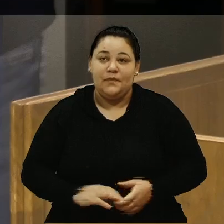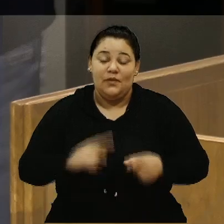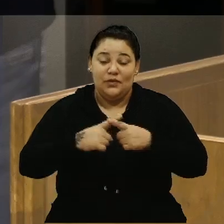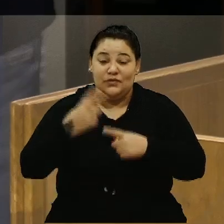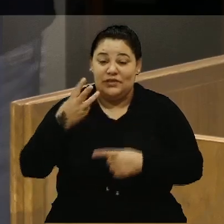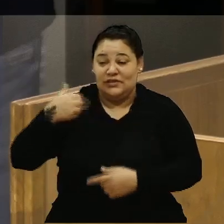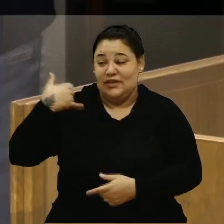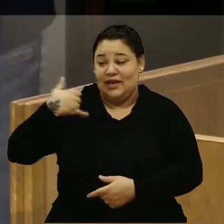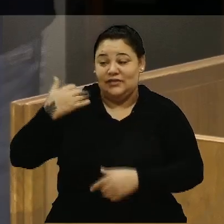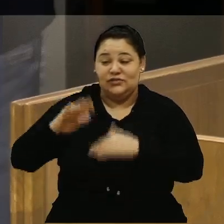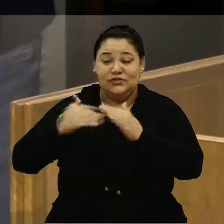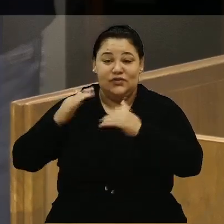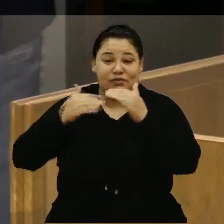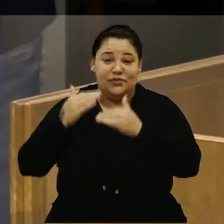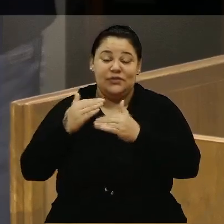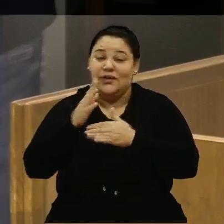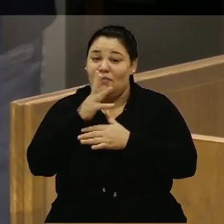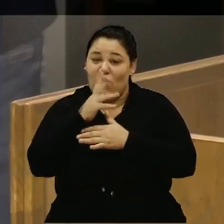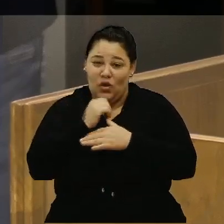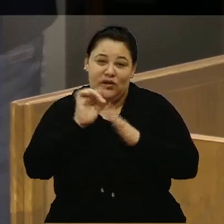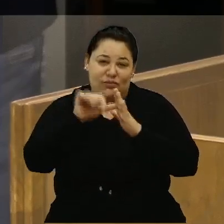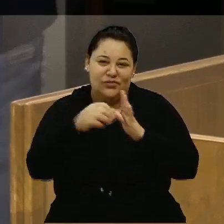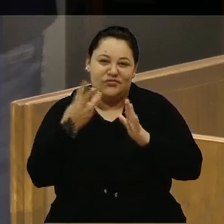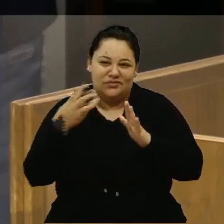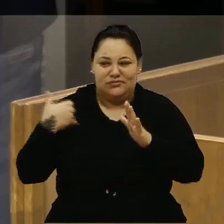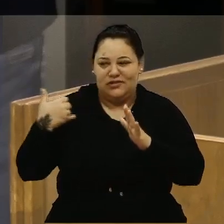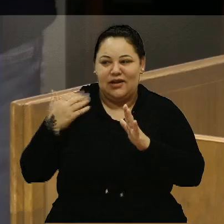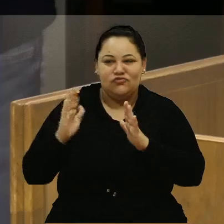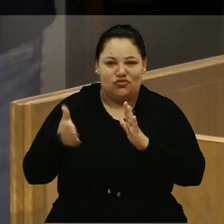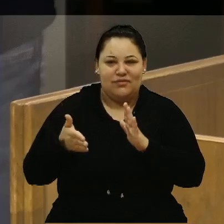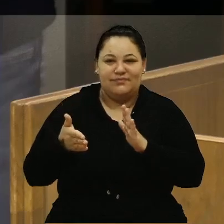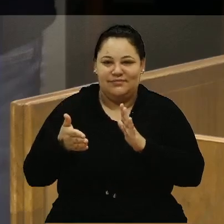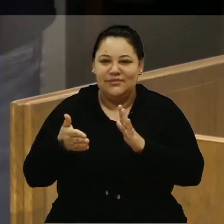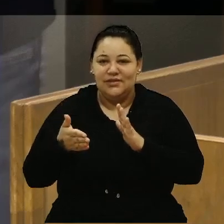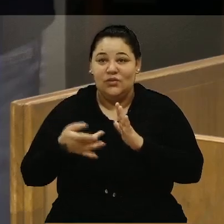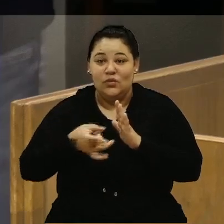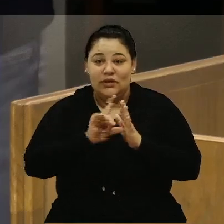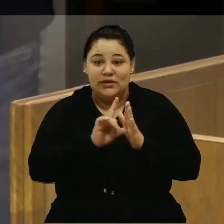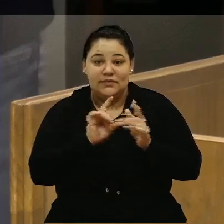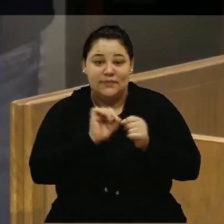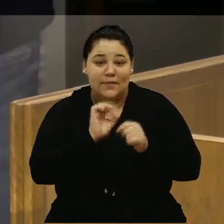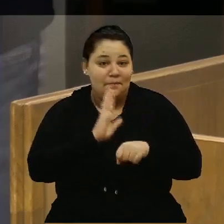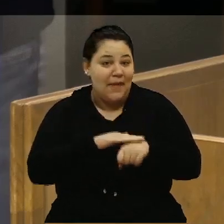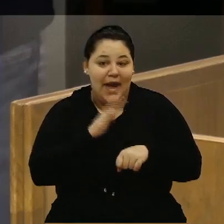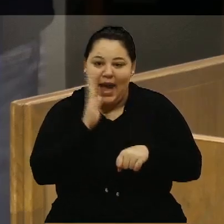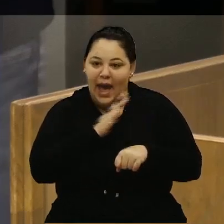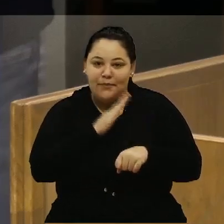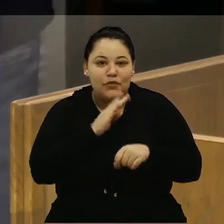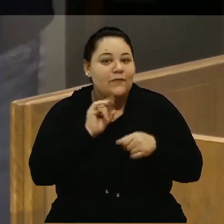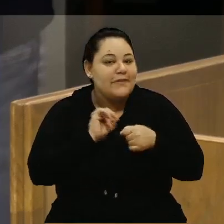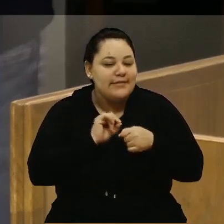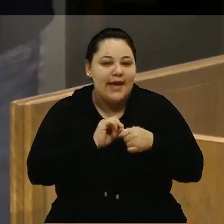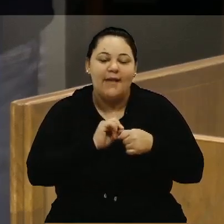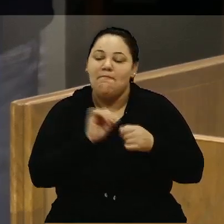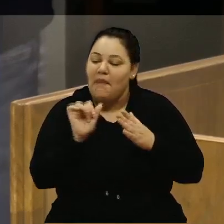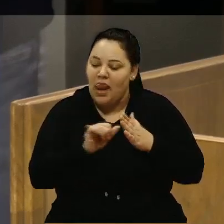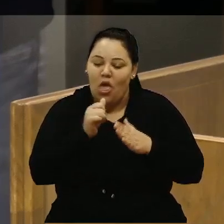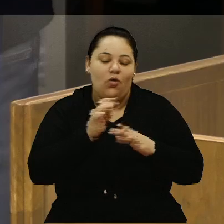desenvolvimento dele acaba sendo um pouco mais lento. Então, quanto antes que ele fizer o transplante, mais eficiente